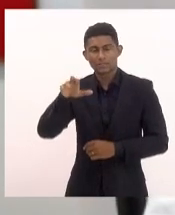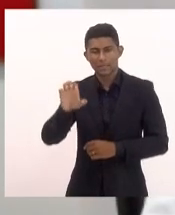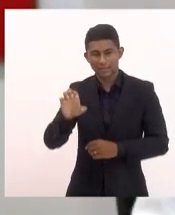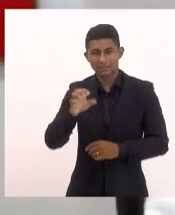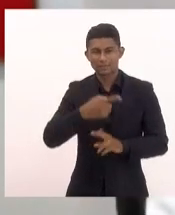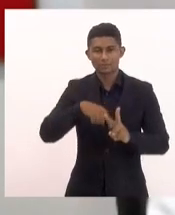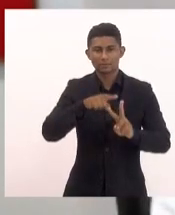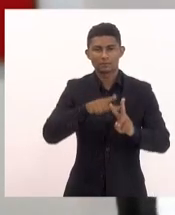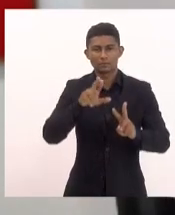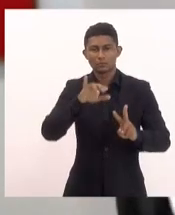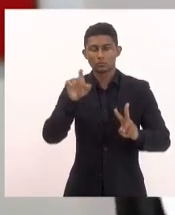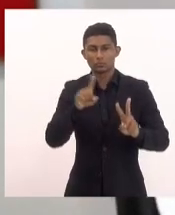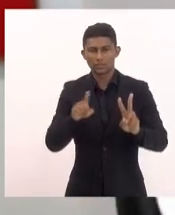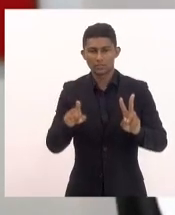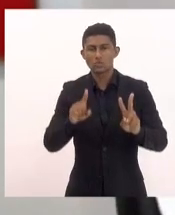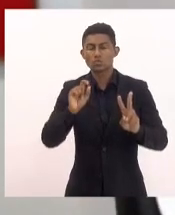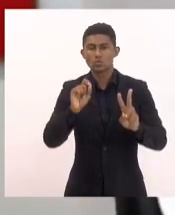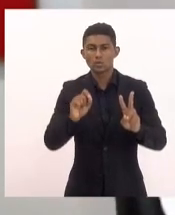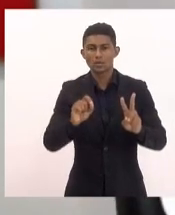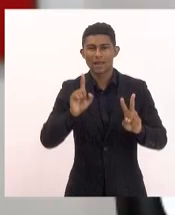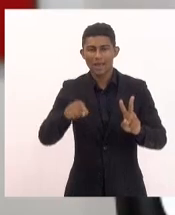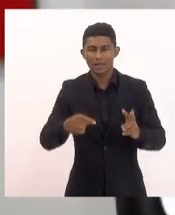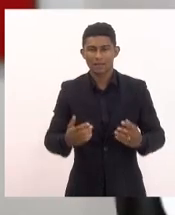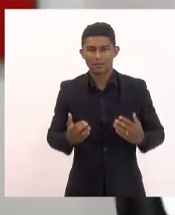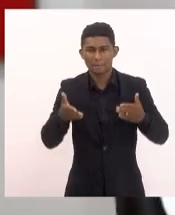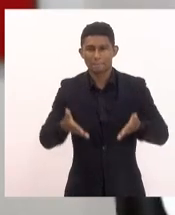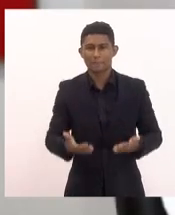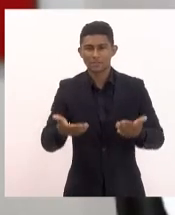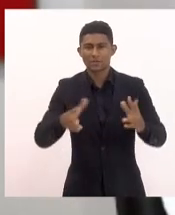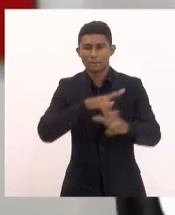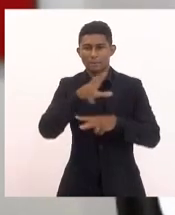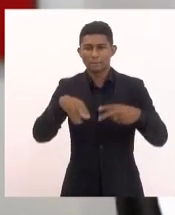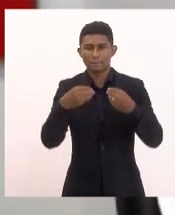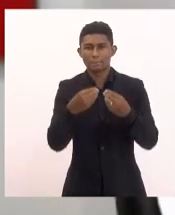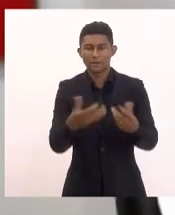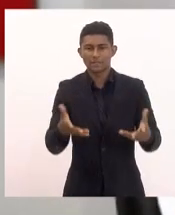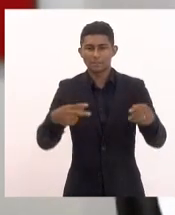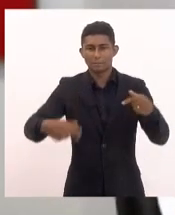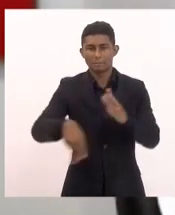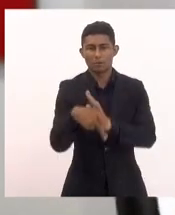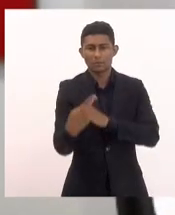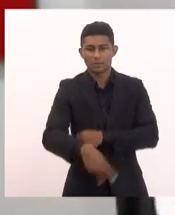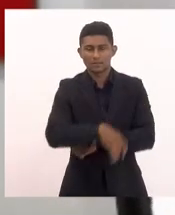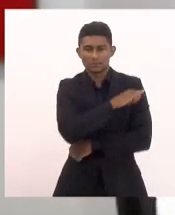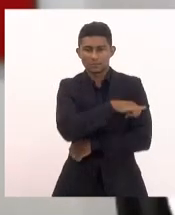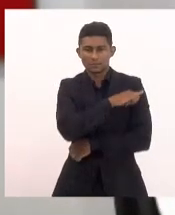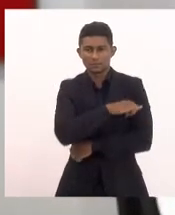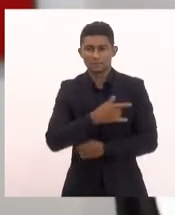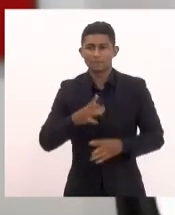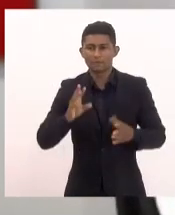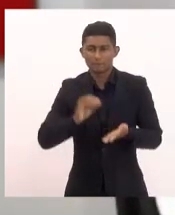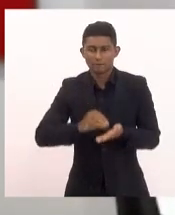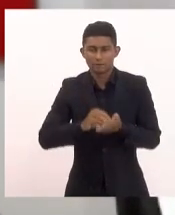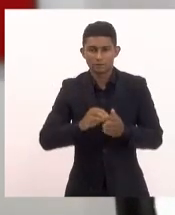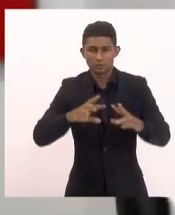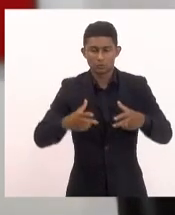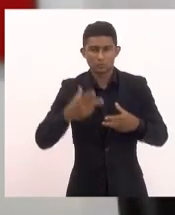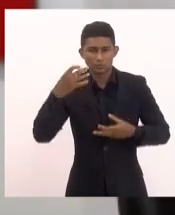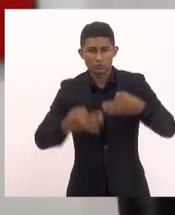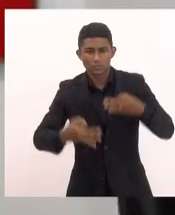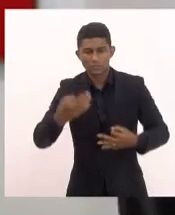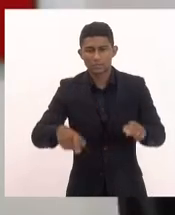declara os presentes de Iemanjá como patrimônio cultural e material do Estado do Rio de Janeiro, pendente de parecer das comissões de Constituição e Justiça e de